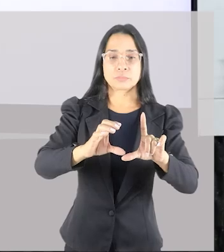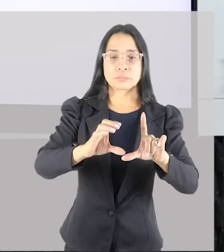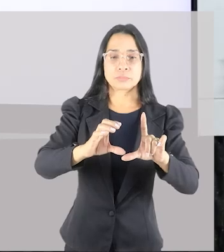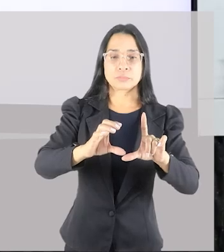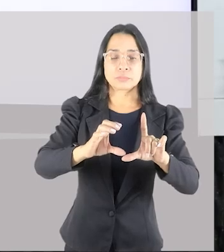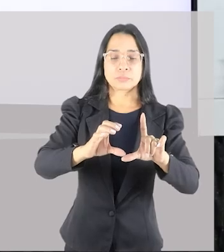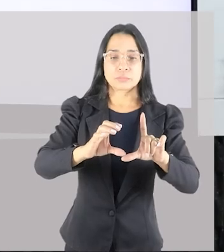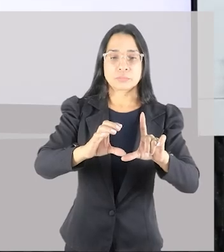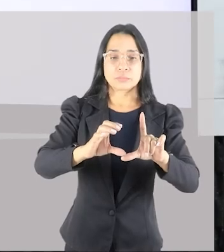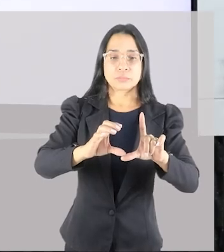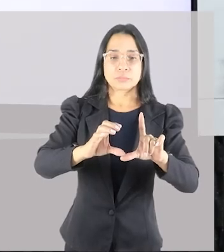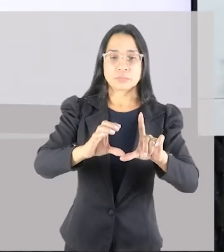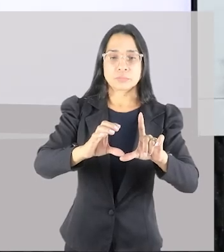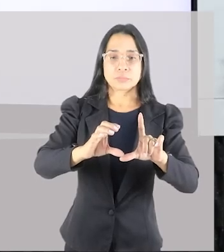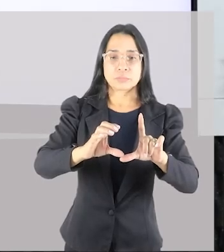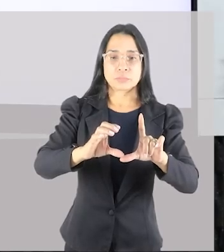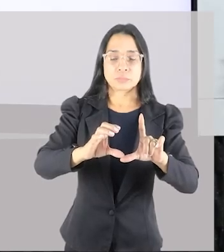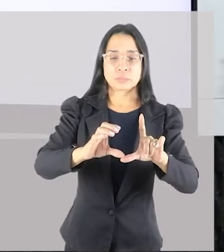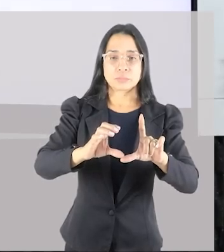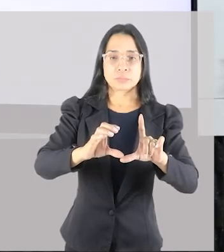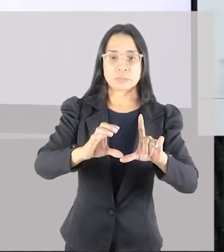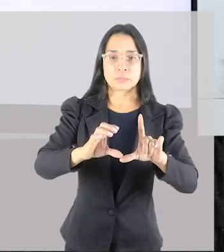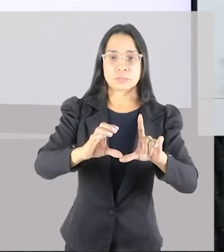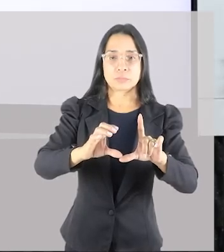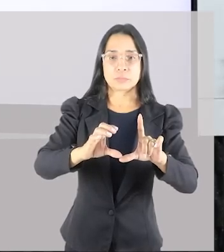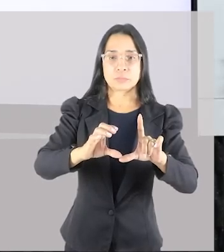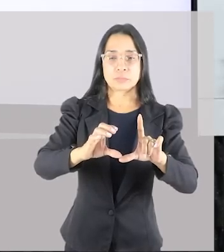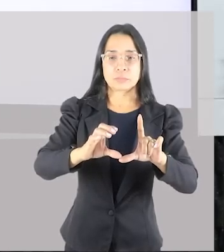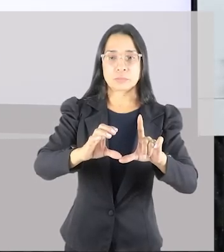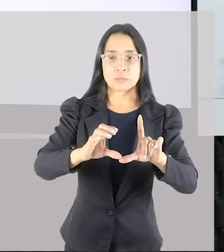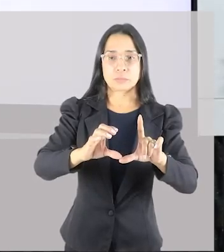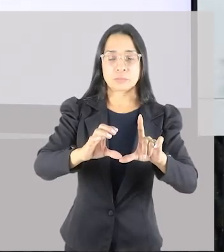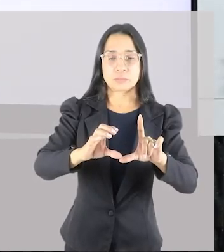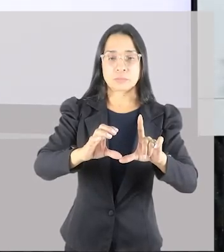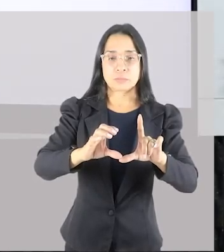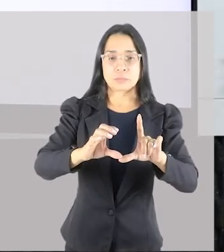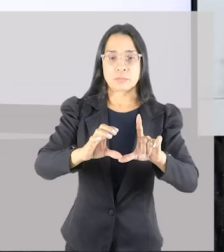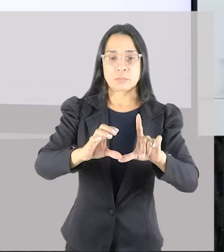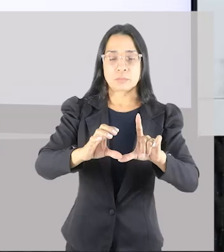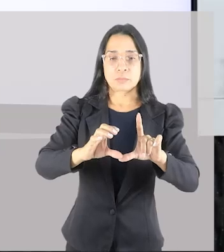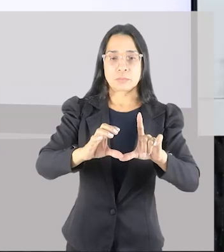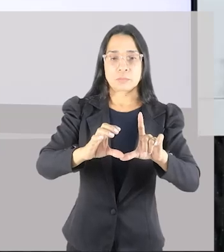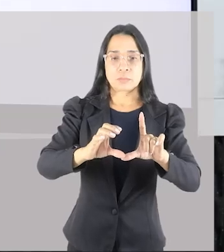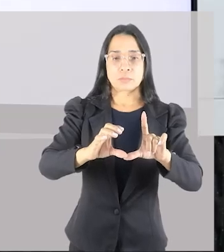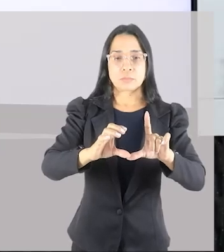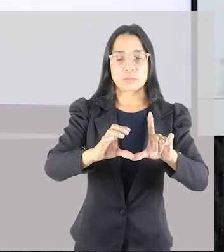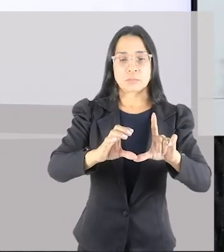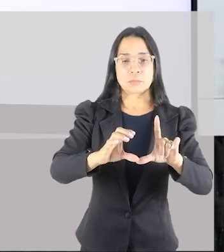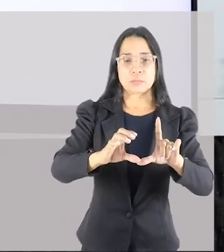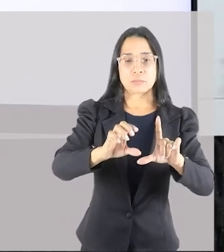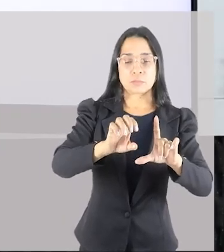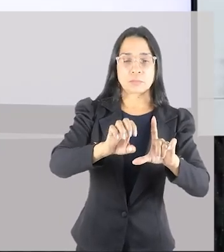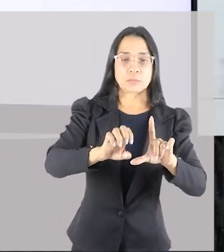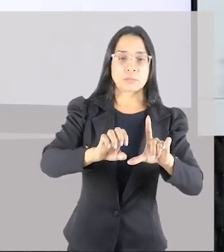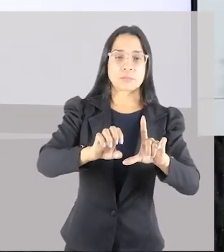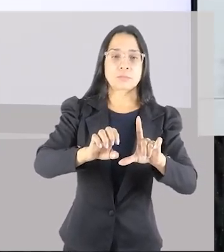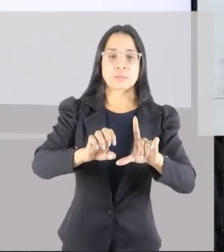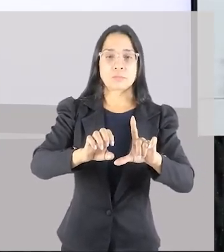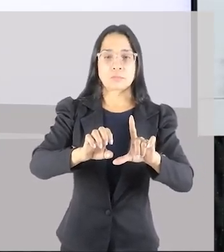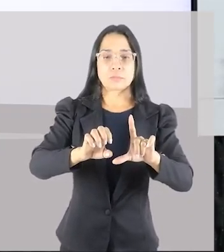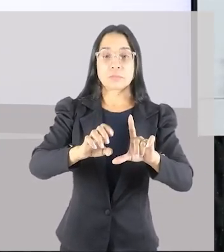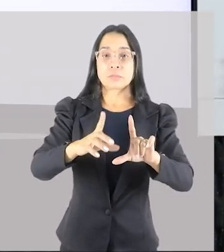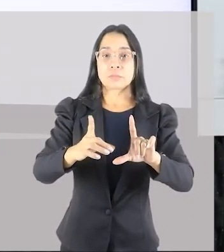certeza Essas atividades econômic da livre concorrência não casa muito bem nessa vibe